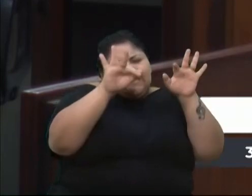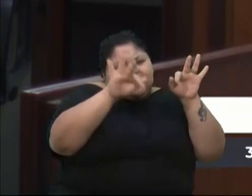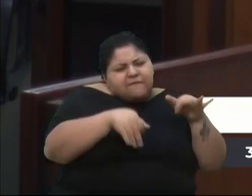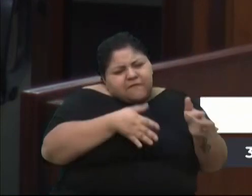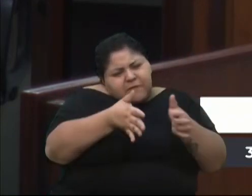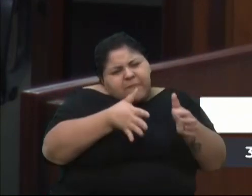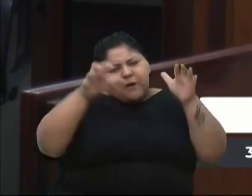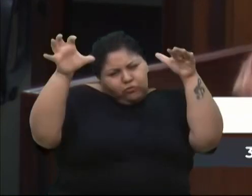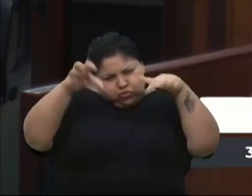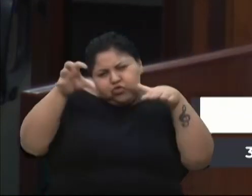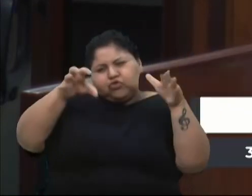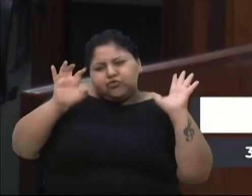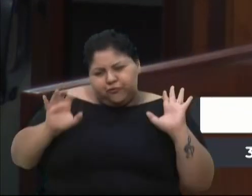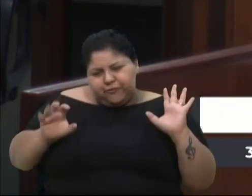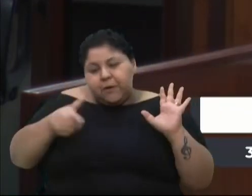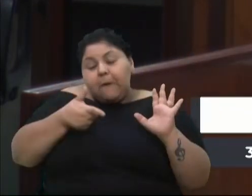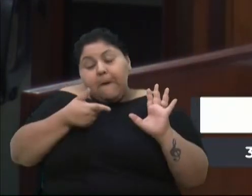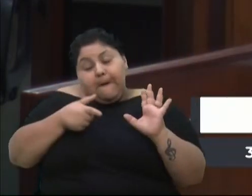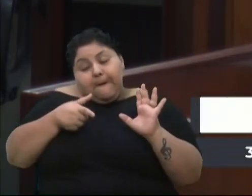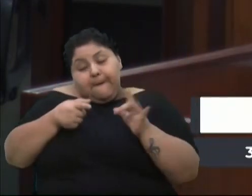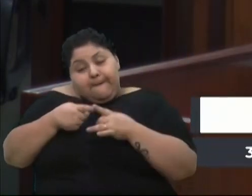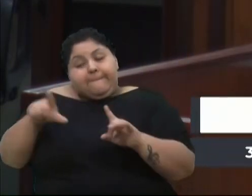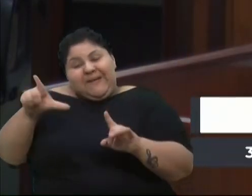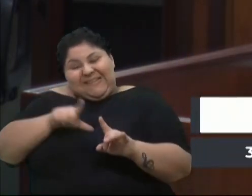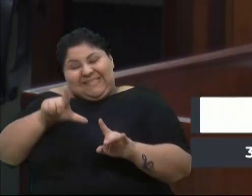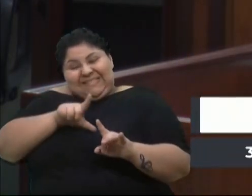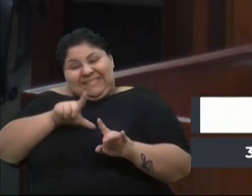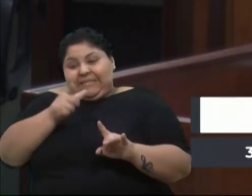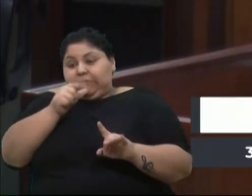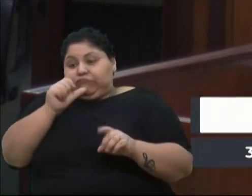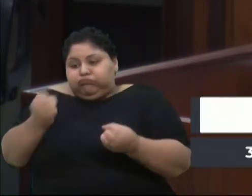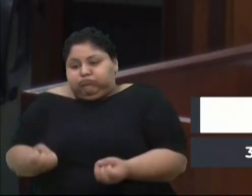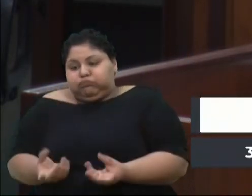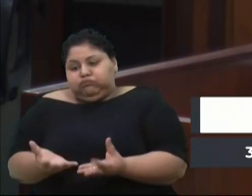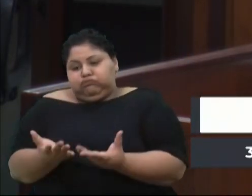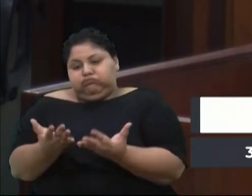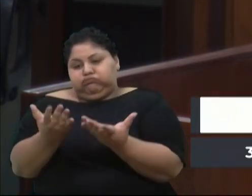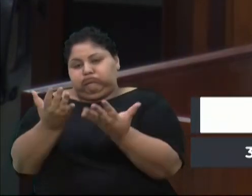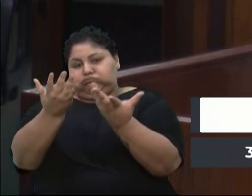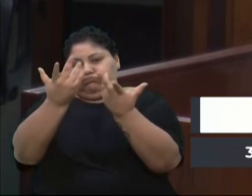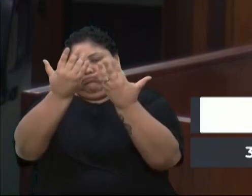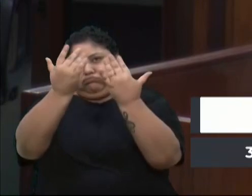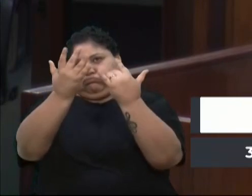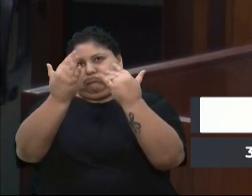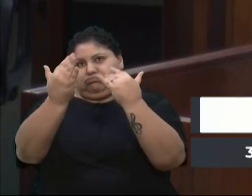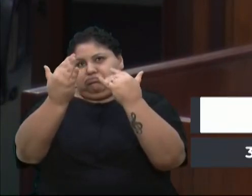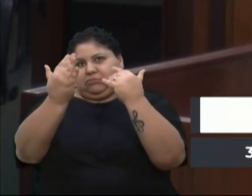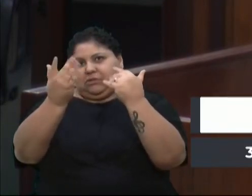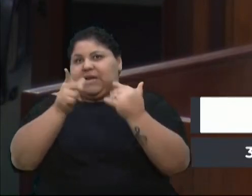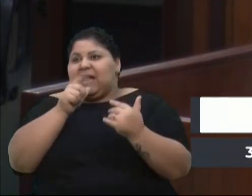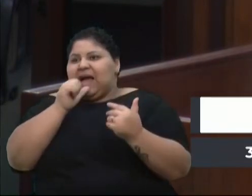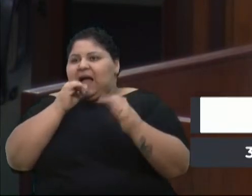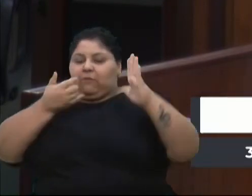alagamentos aí do valão lá, que acaba alagando as casas. O senhor prefeito ouviu,